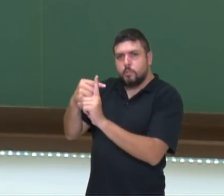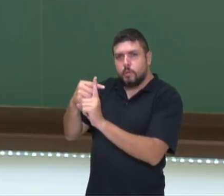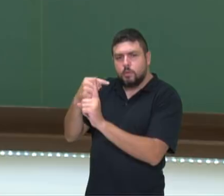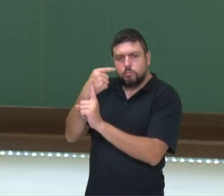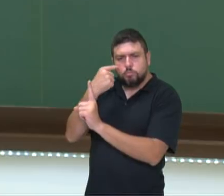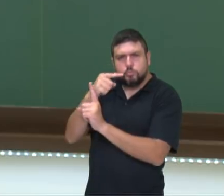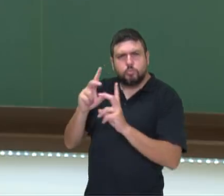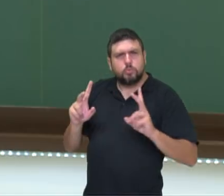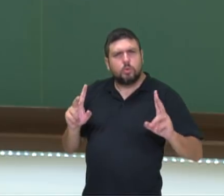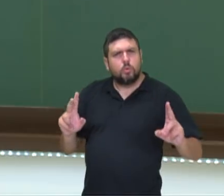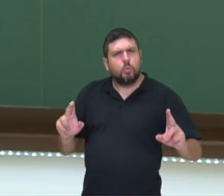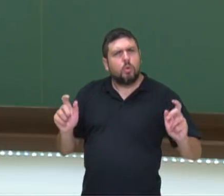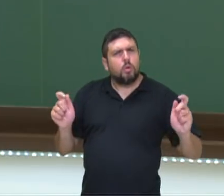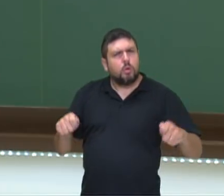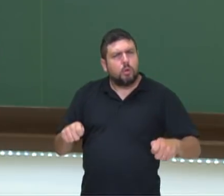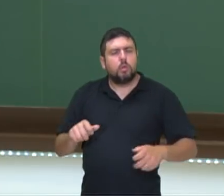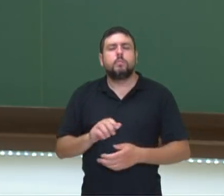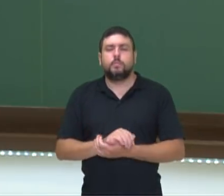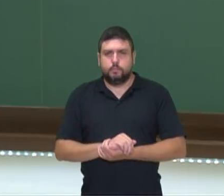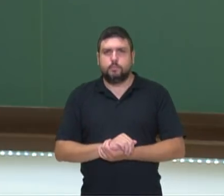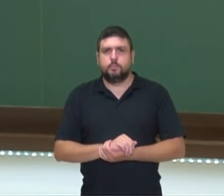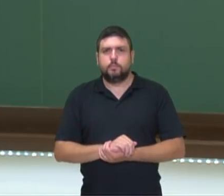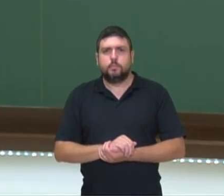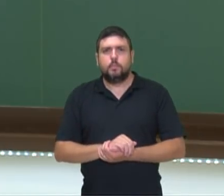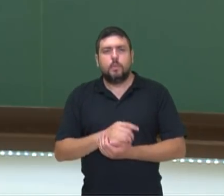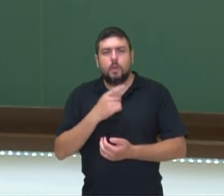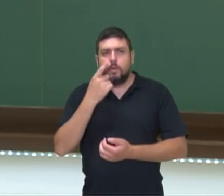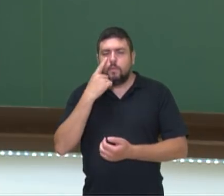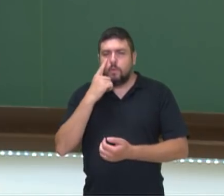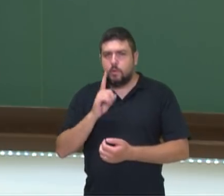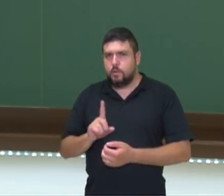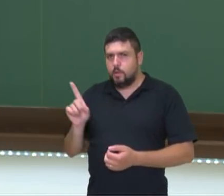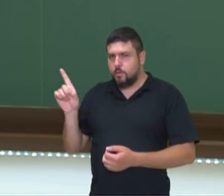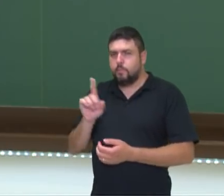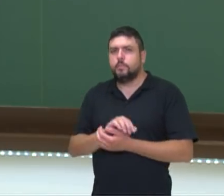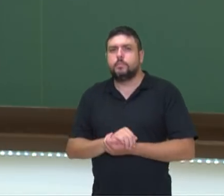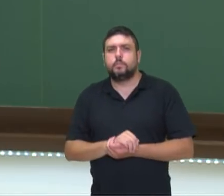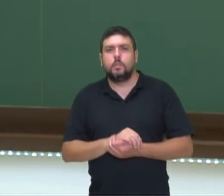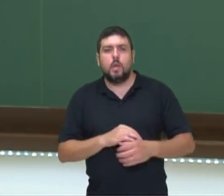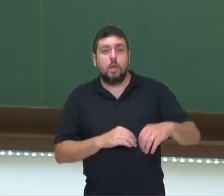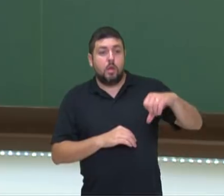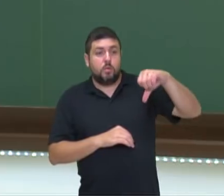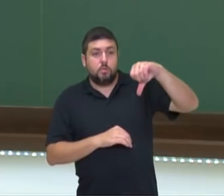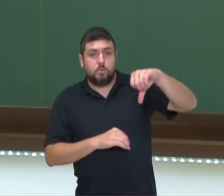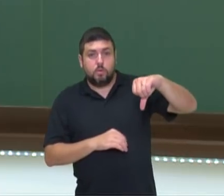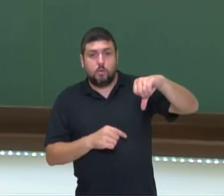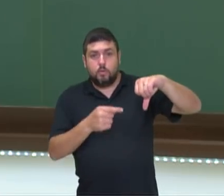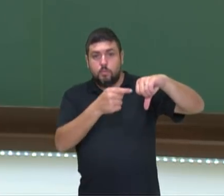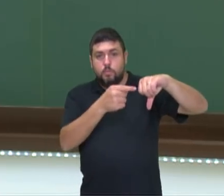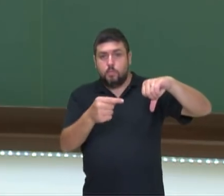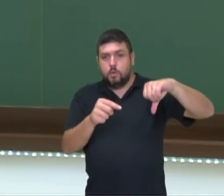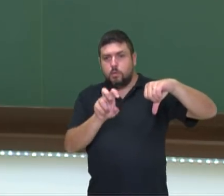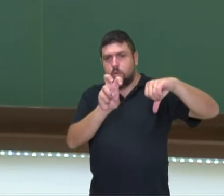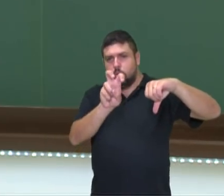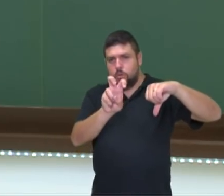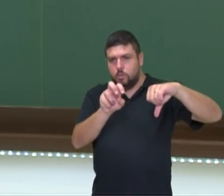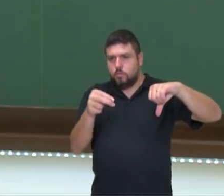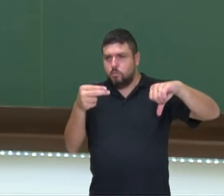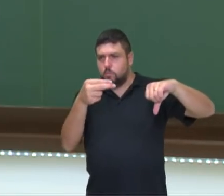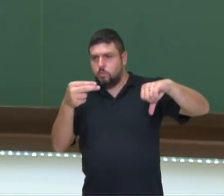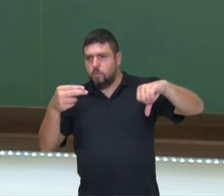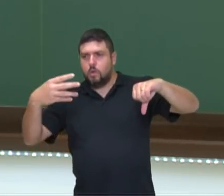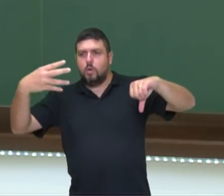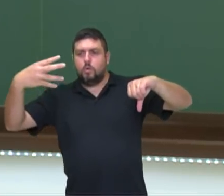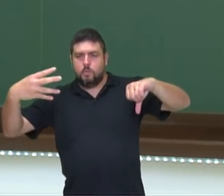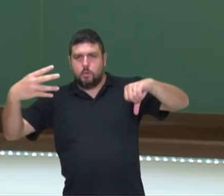Vamos lá? Olha aqui, vamos observar as operações. Então, a gente tem aqui, ó, 9 menos 5 é igual a 4, ok?